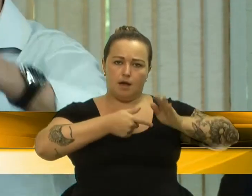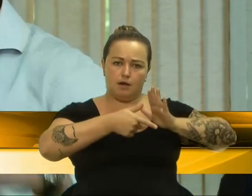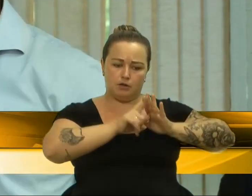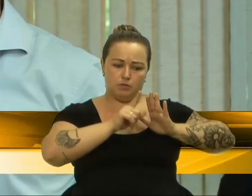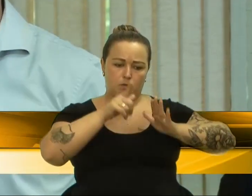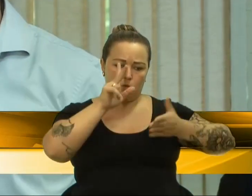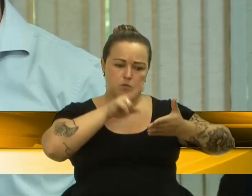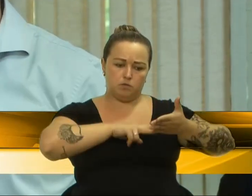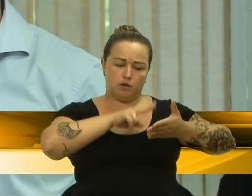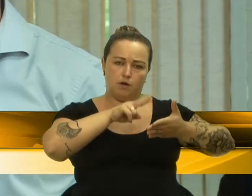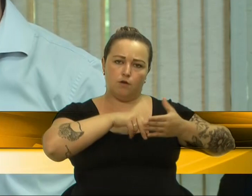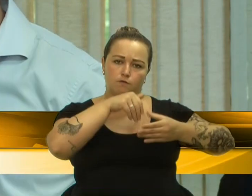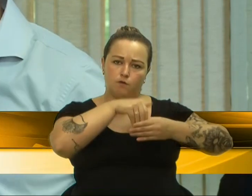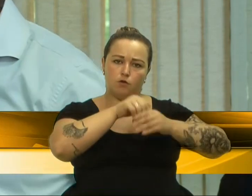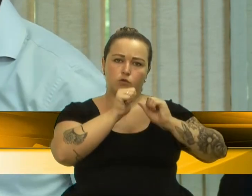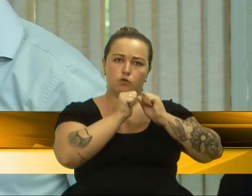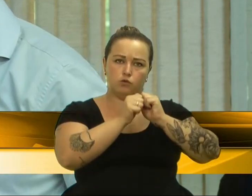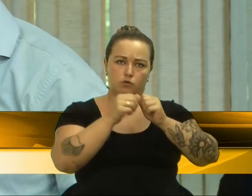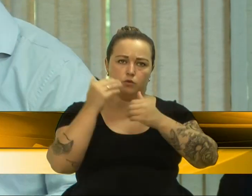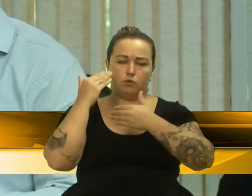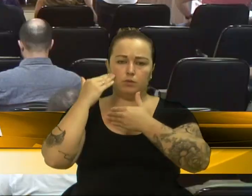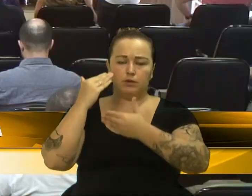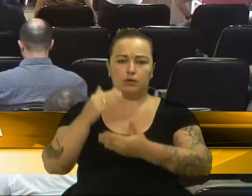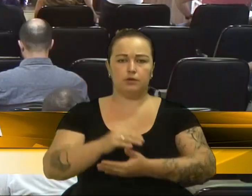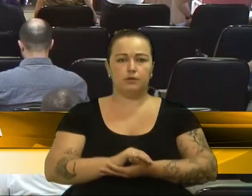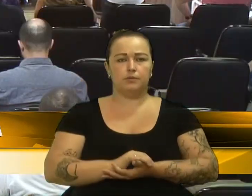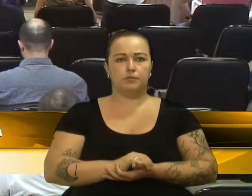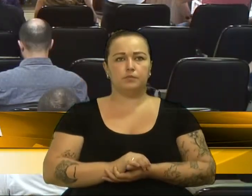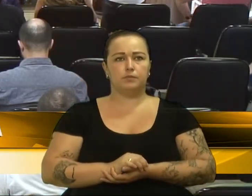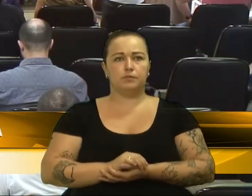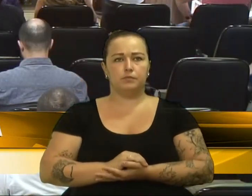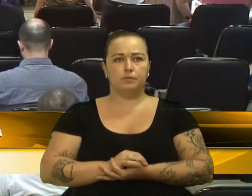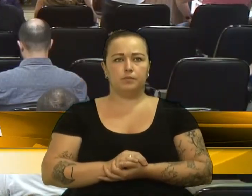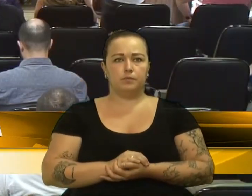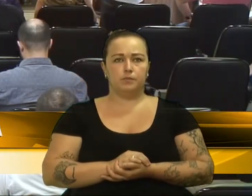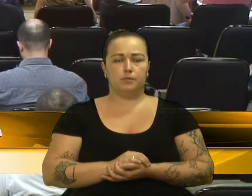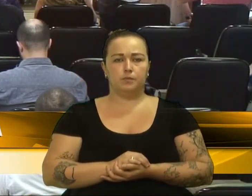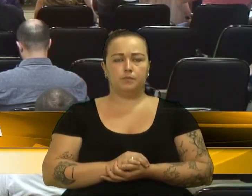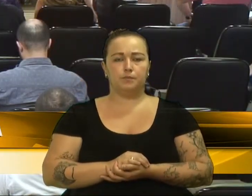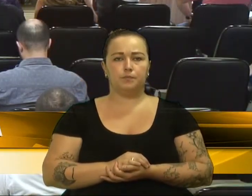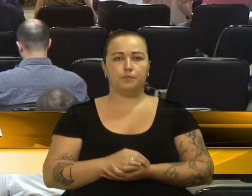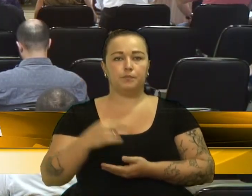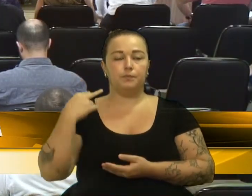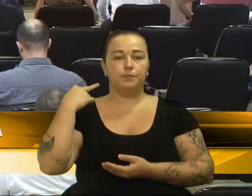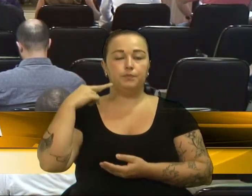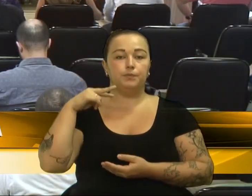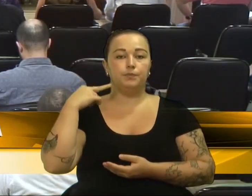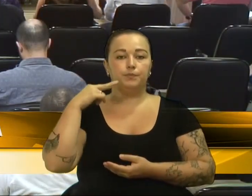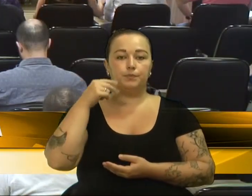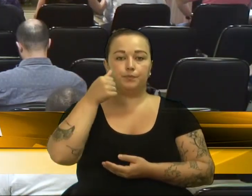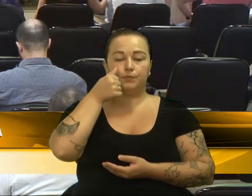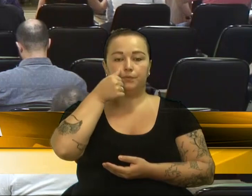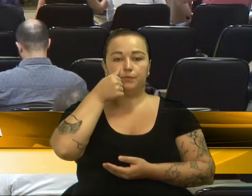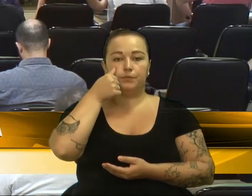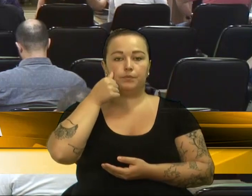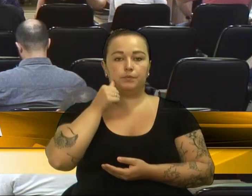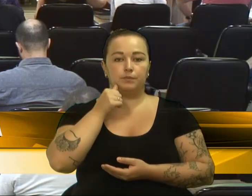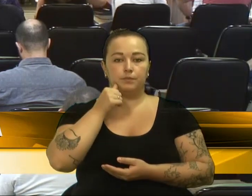possa votar junto com o senhor. Muito obrigado, era isso. Com a palavra, a vereadora Paula